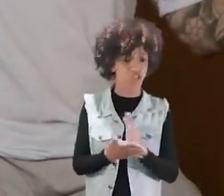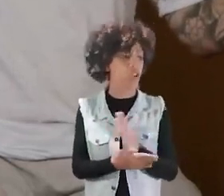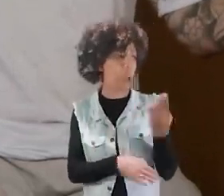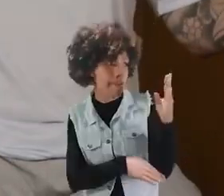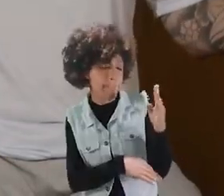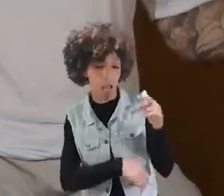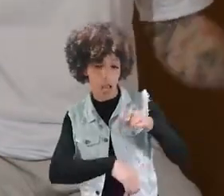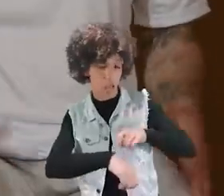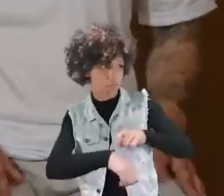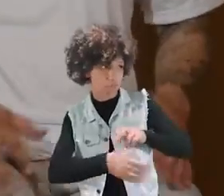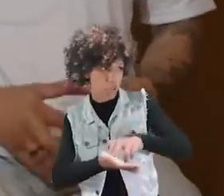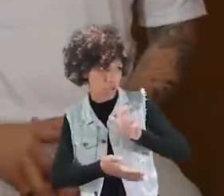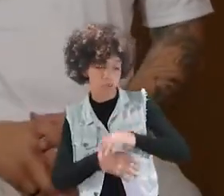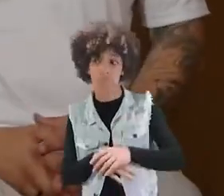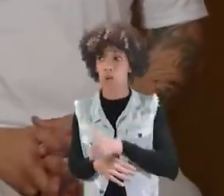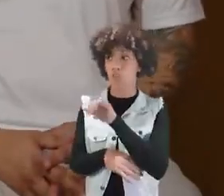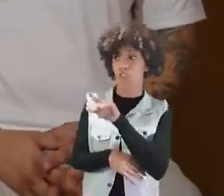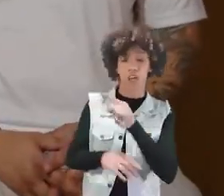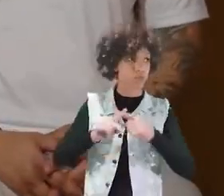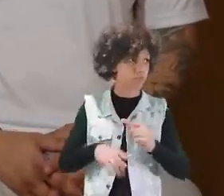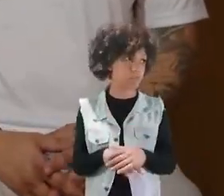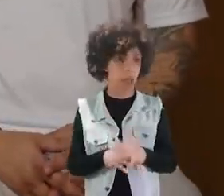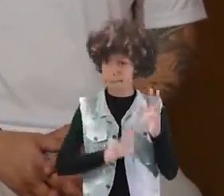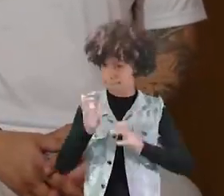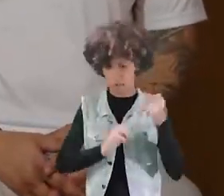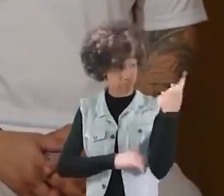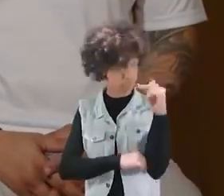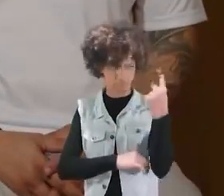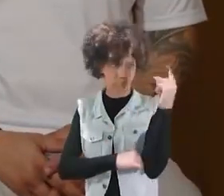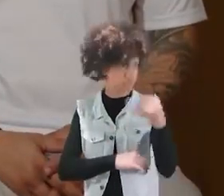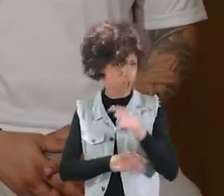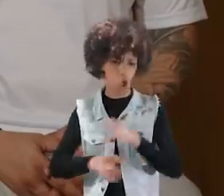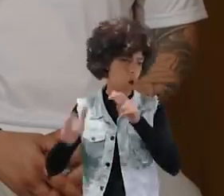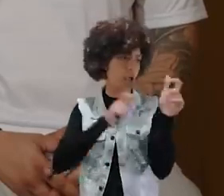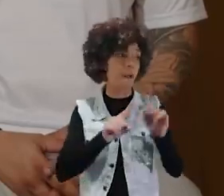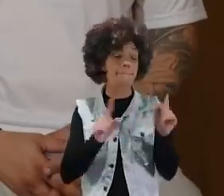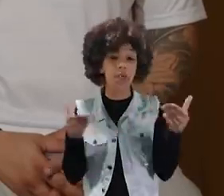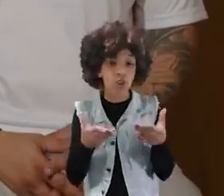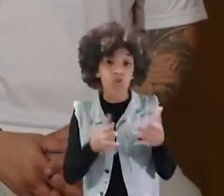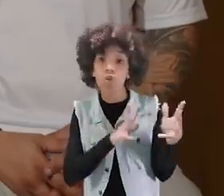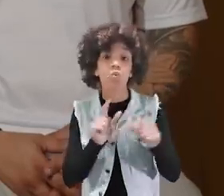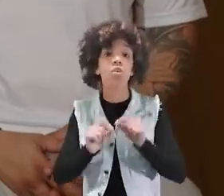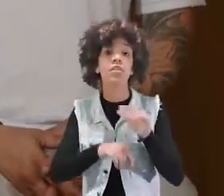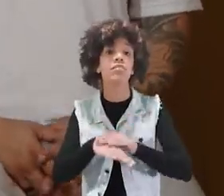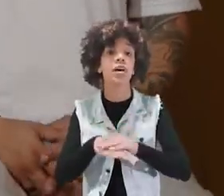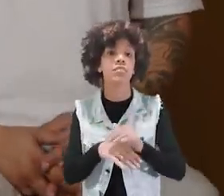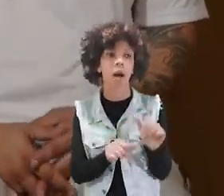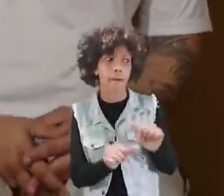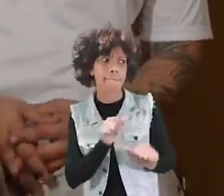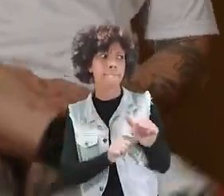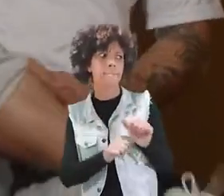do Botafogo no meio do Vasco ele falou se juntar para pegar com os cara mano porrada vai comer em algum lugar e aí hoje tudo o que que você faz